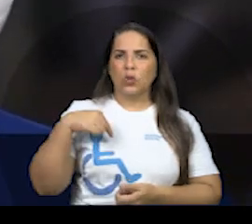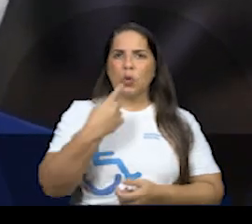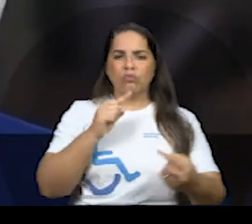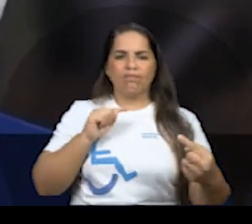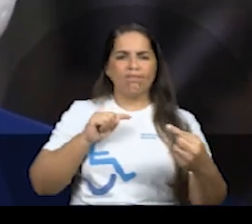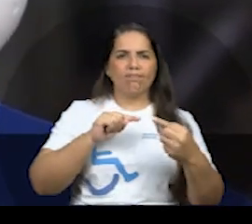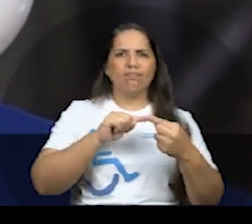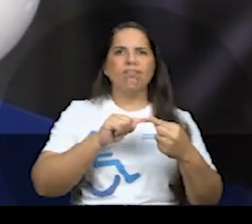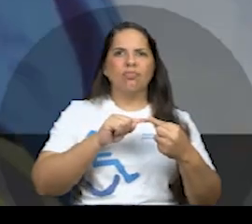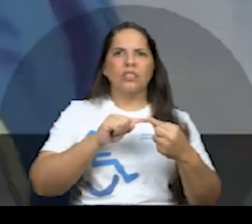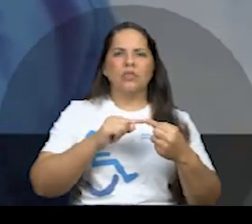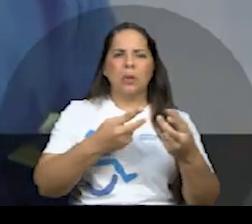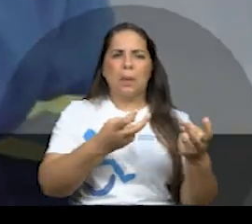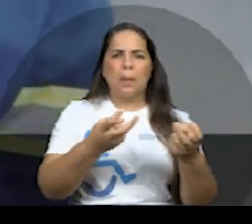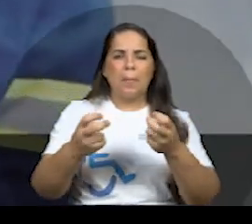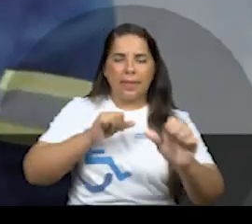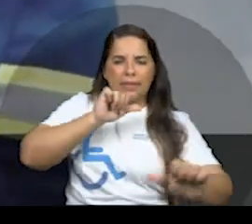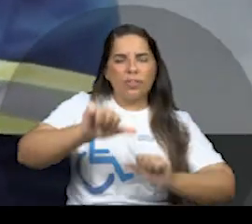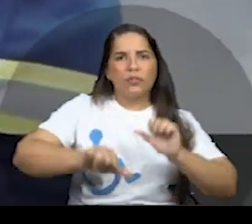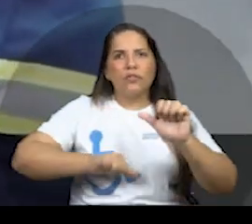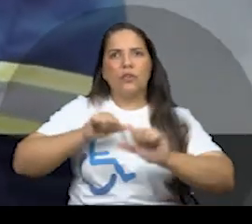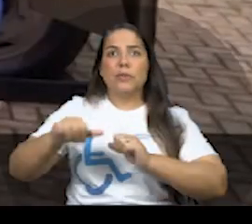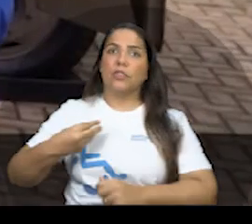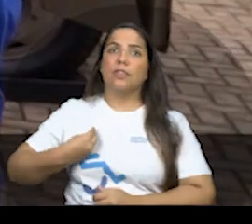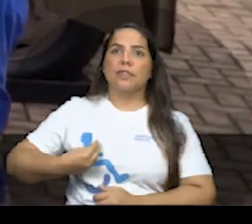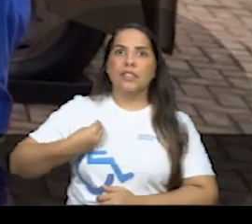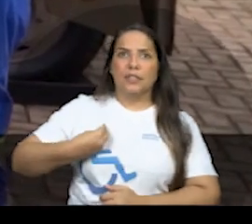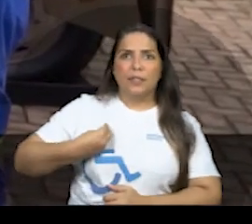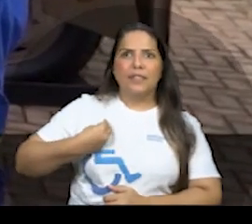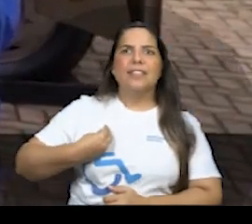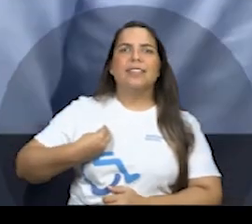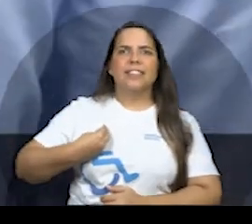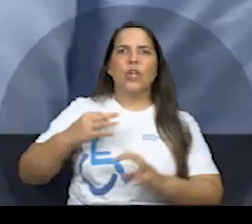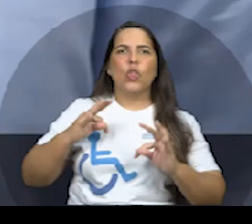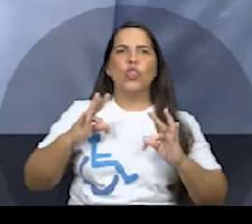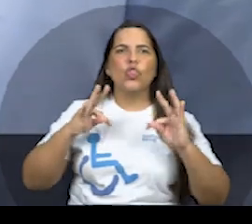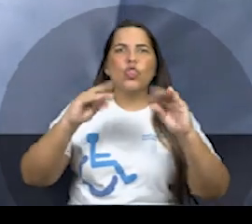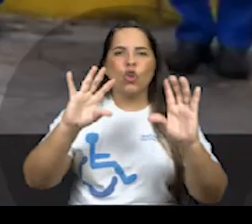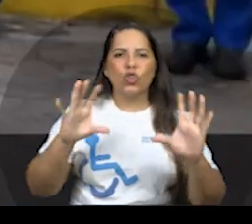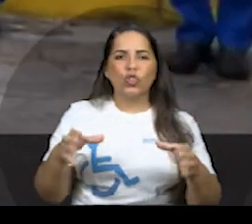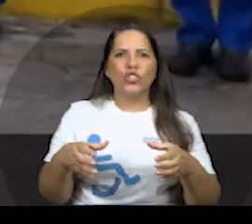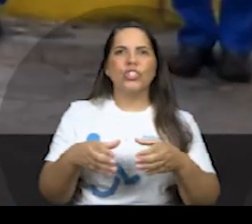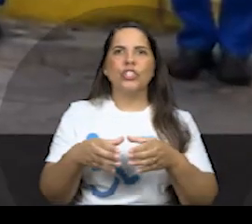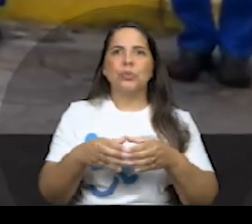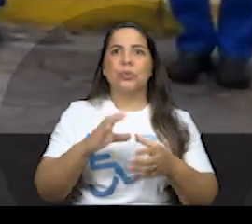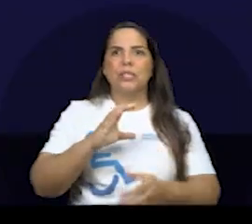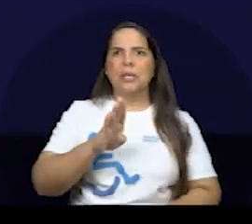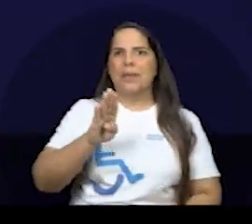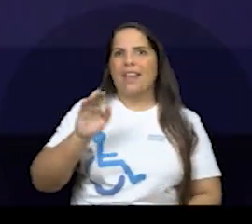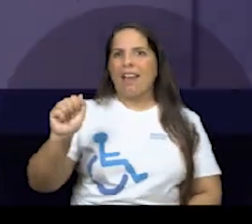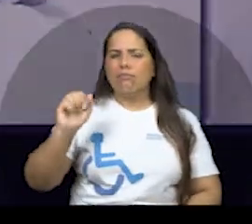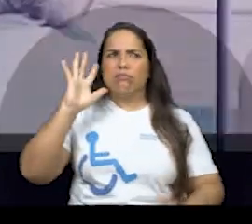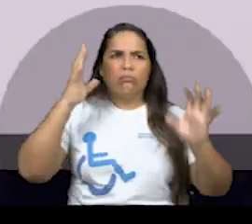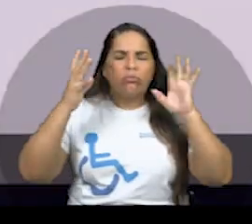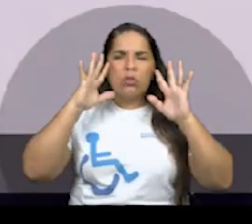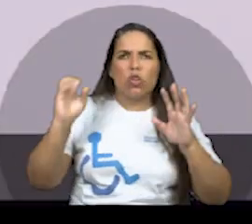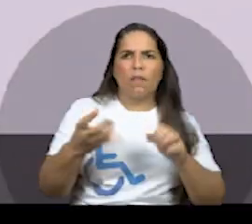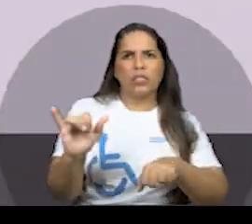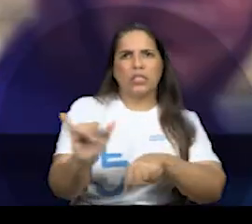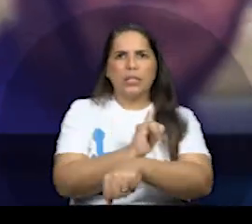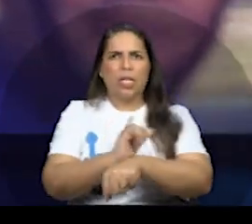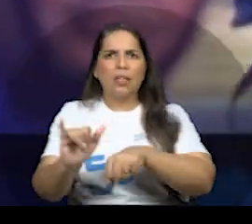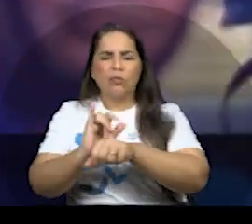O nosso propósito reflete as transformações vivenciadas por todo o time CBA. Definimos